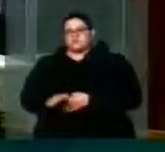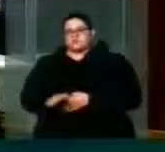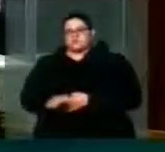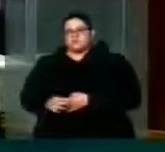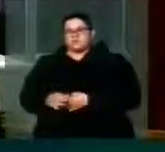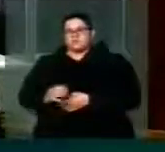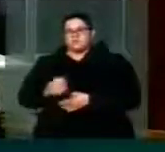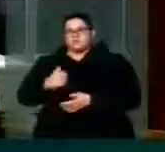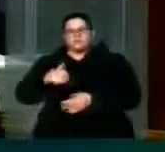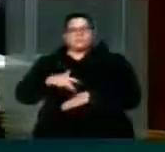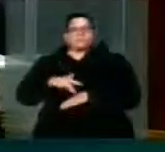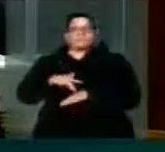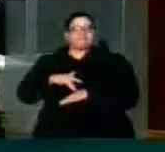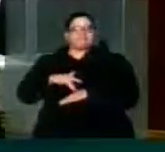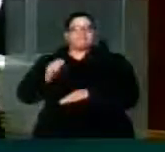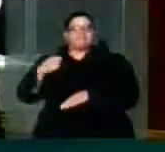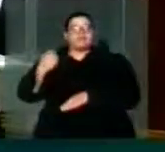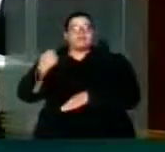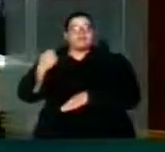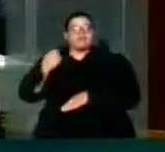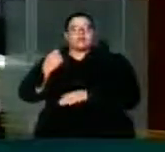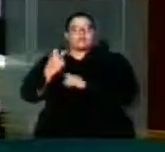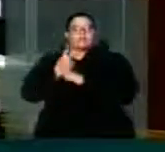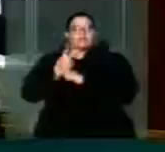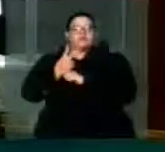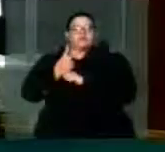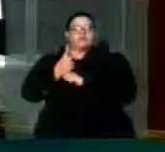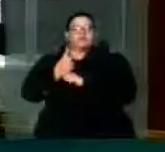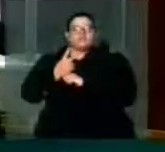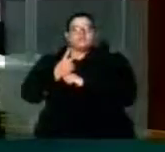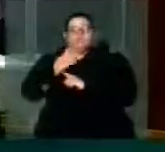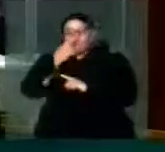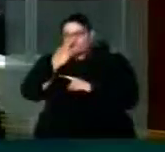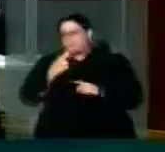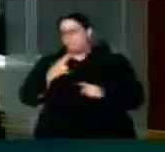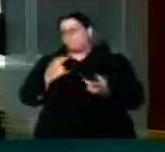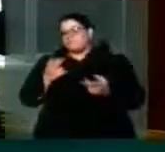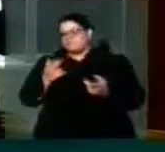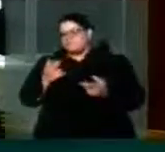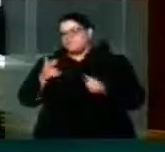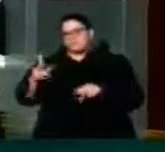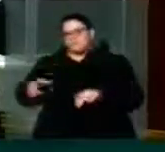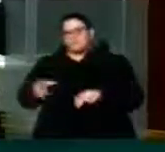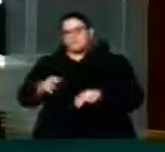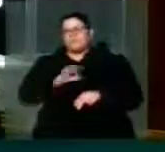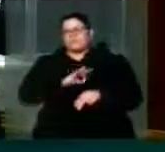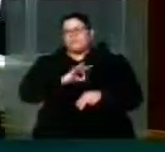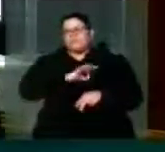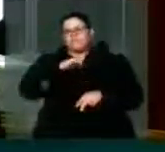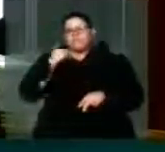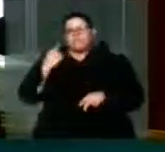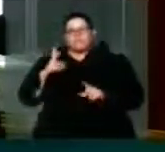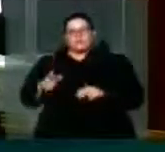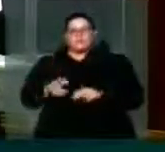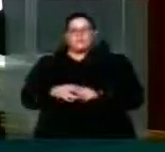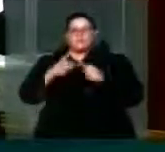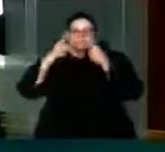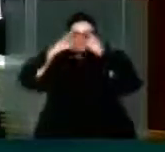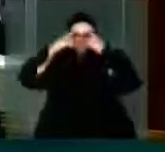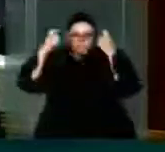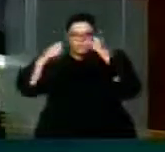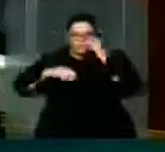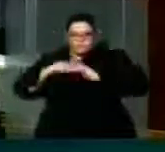é que quem deveria estar nos protegendo acaba também sendo vítima contumaz da